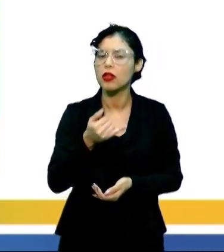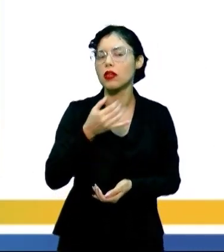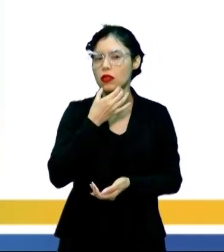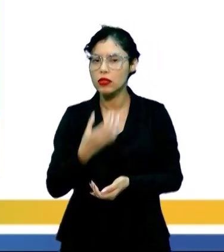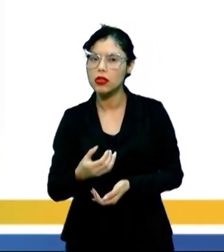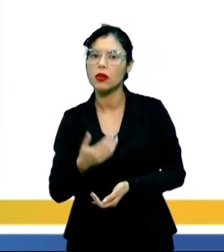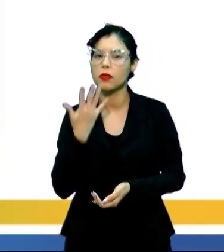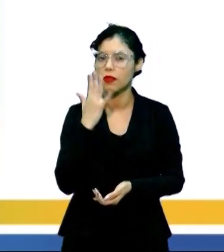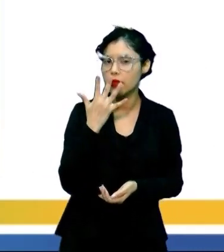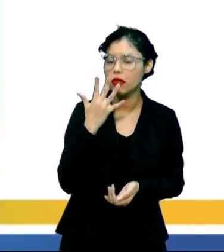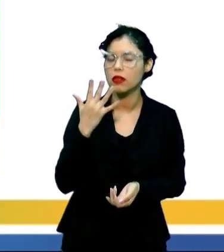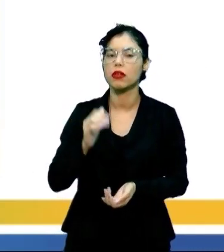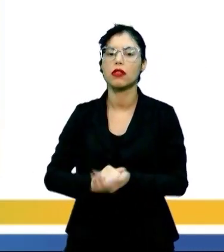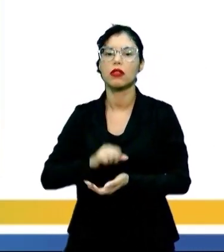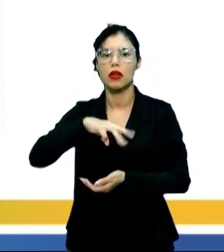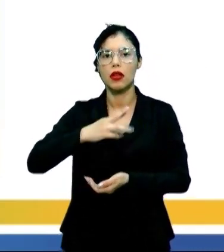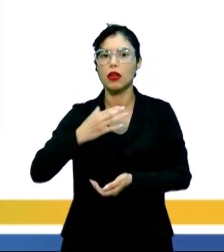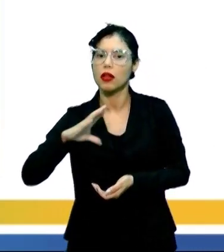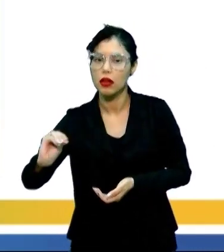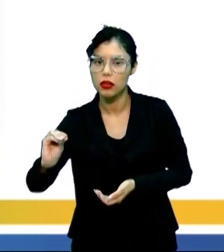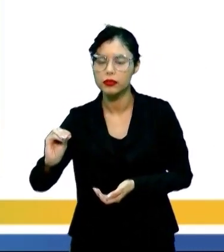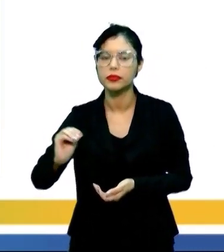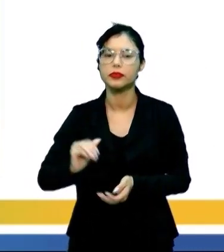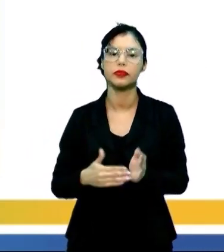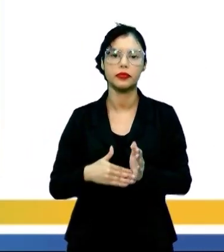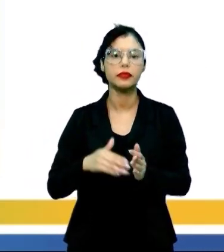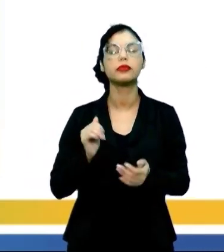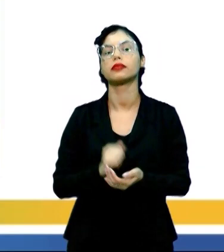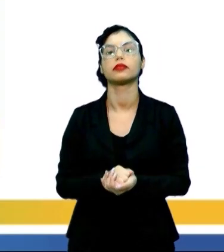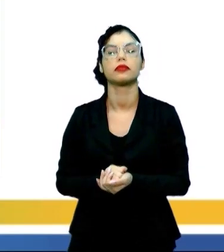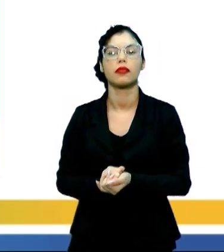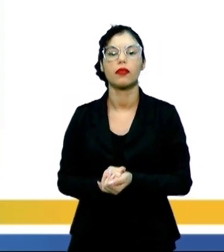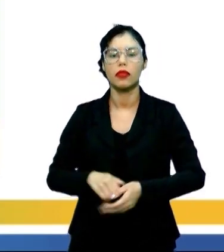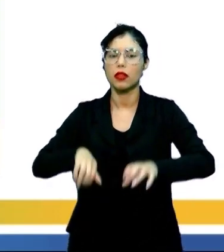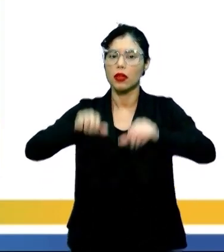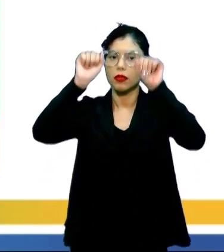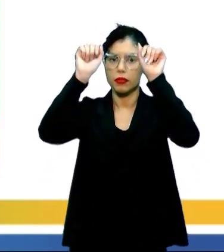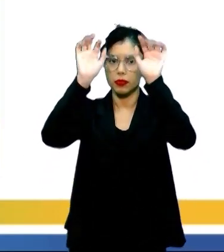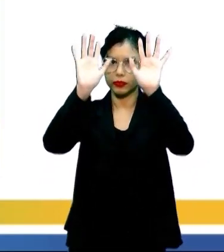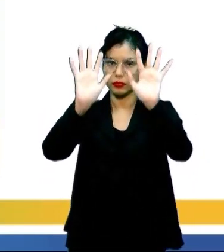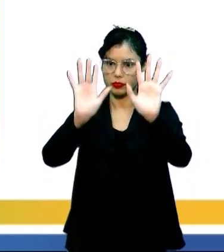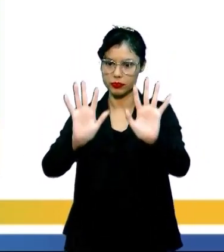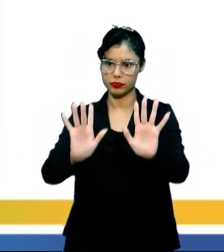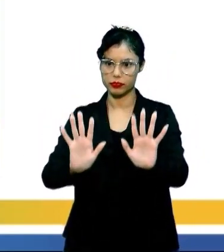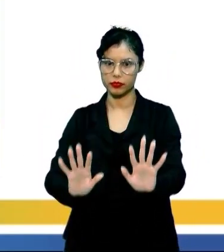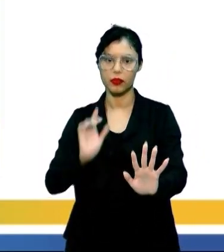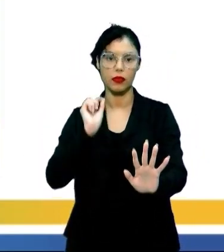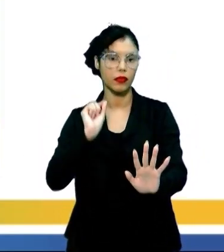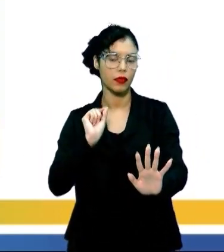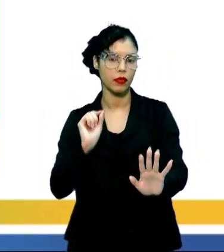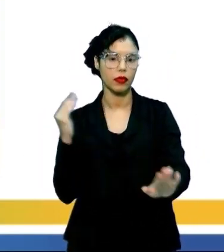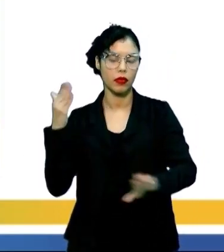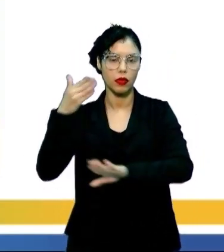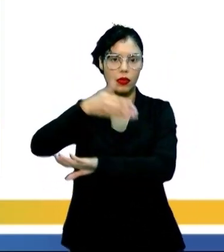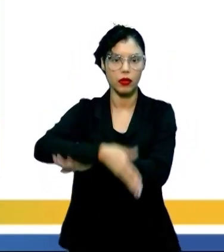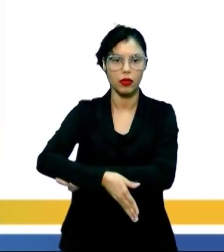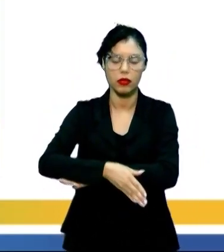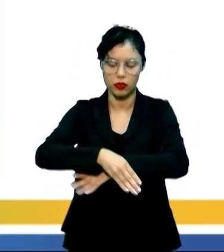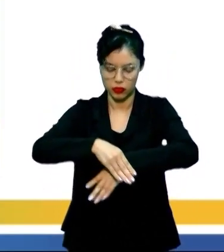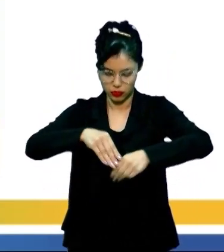janeiro, fevereiro, março até, essa chuva. Daí, ela infiltra no